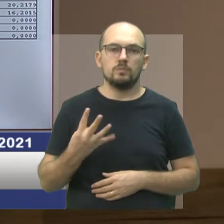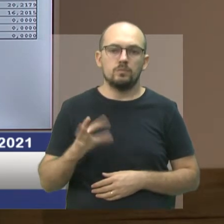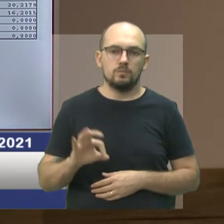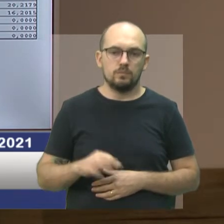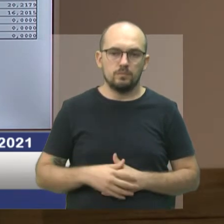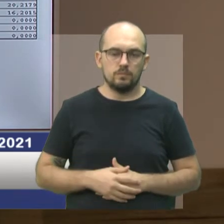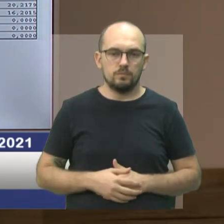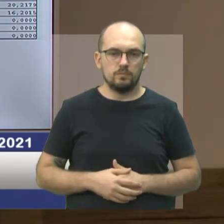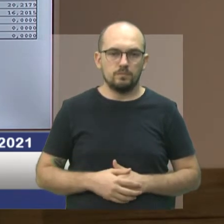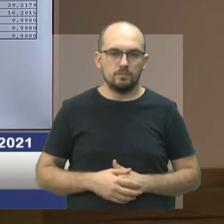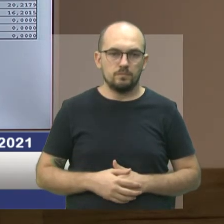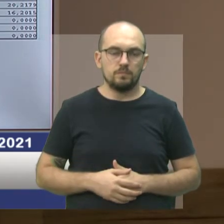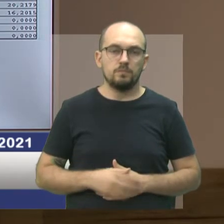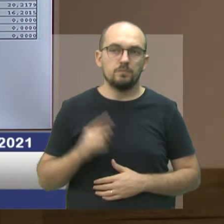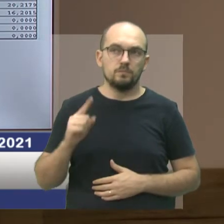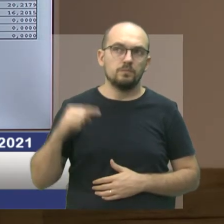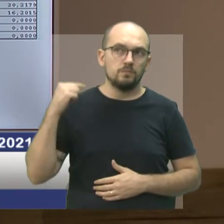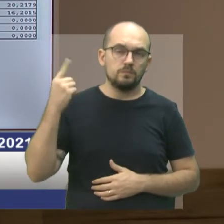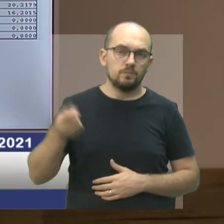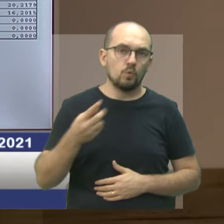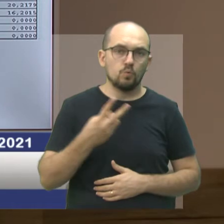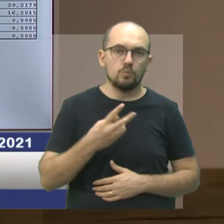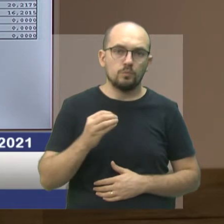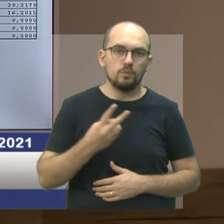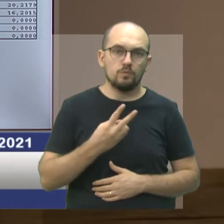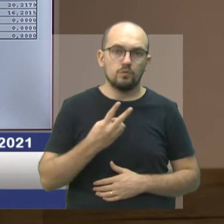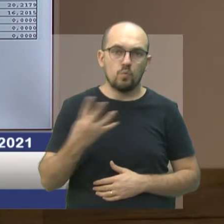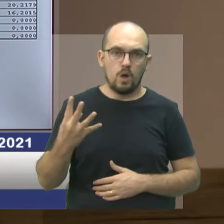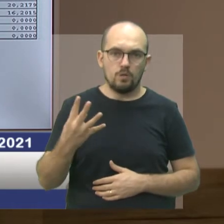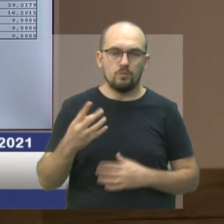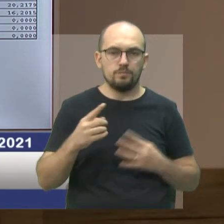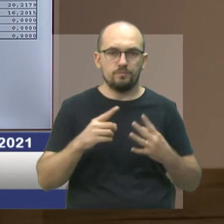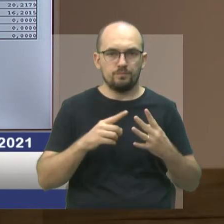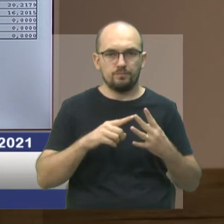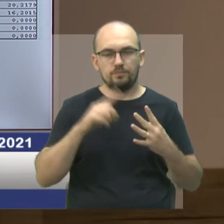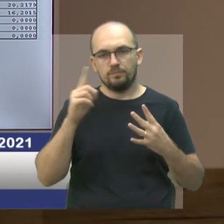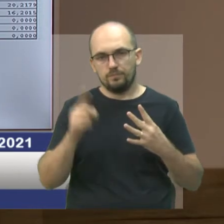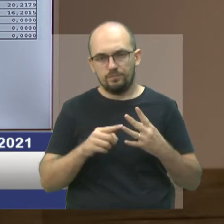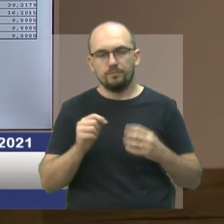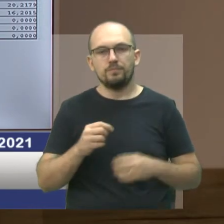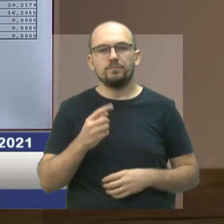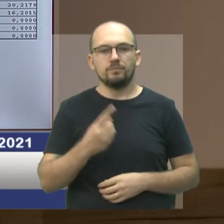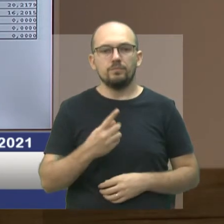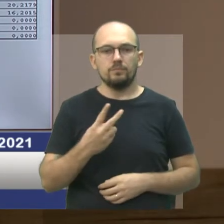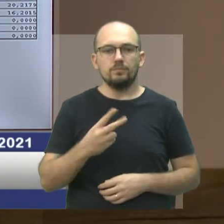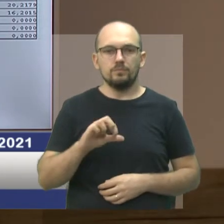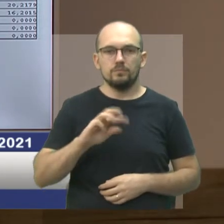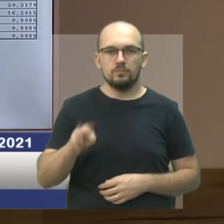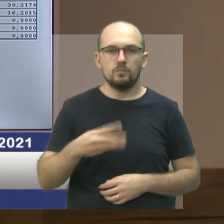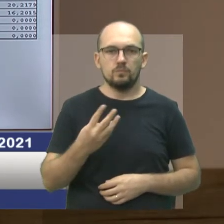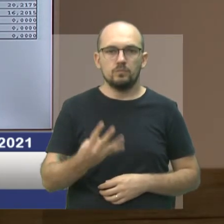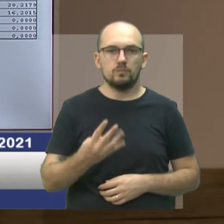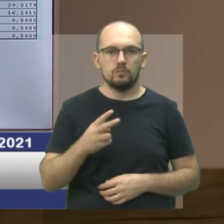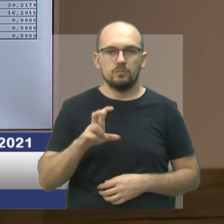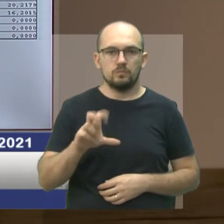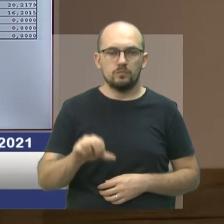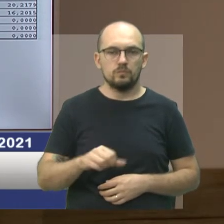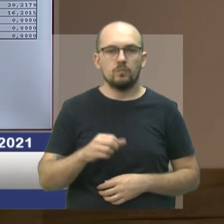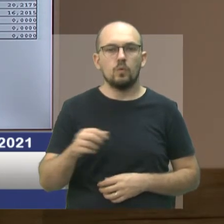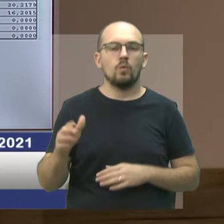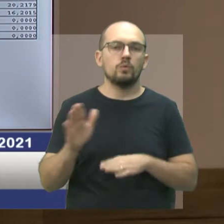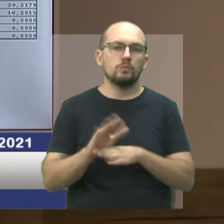340. E para 2024, 129 milhões 459, contribuições 8